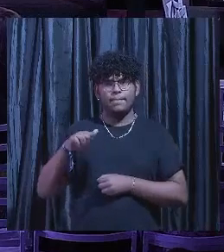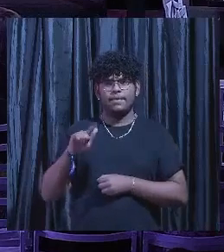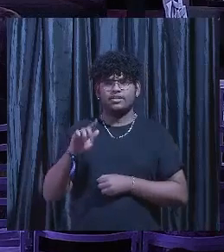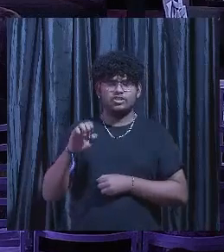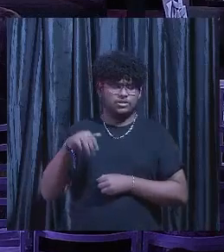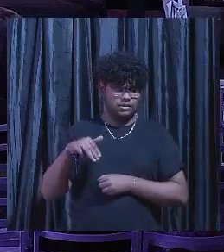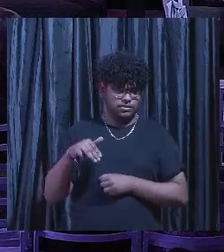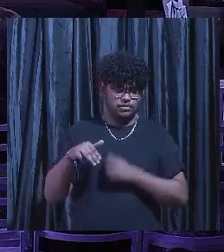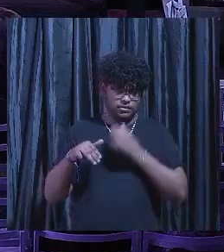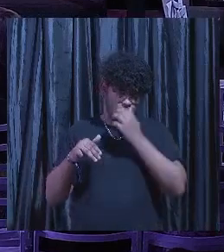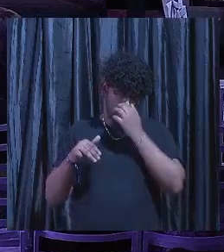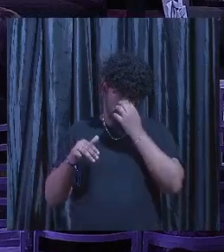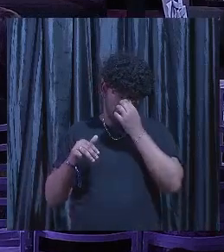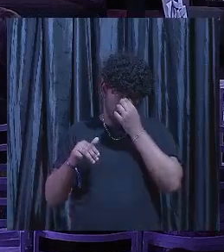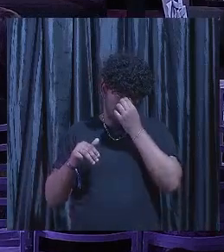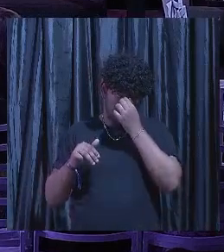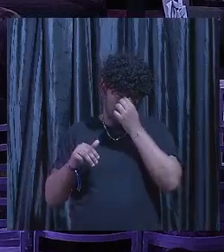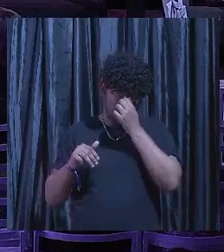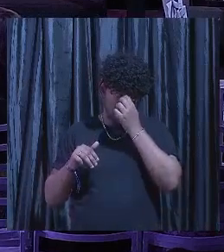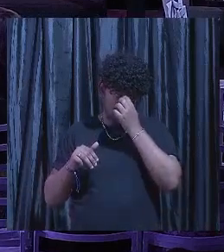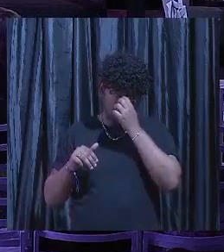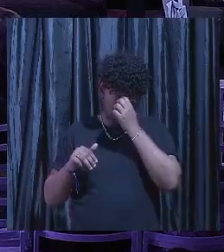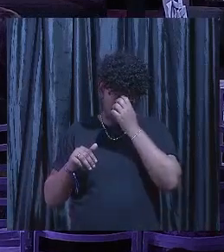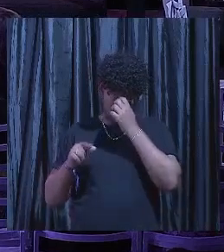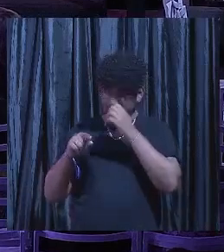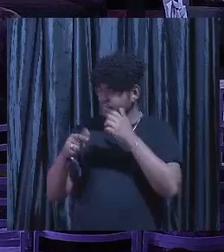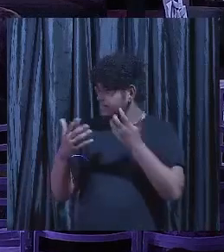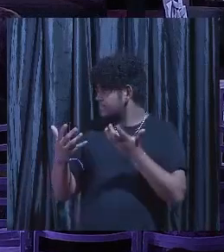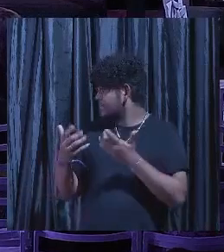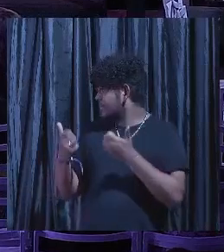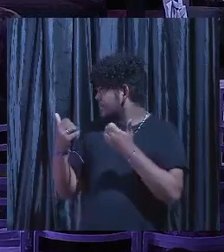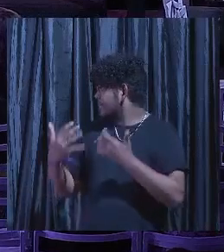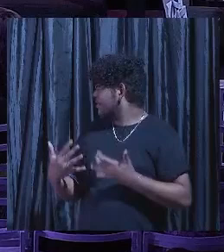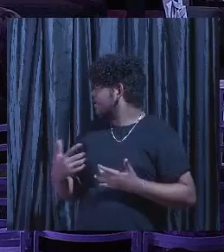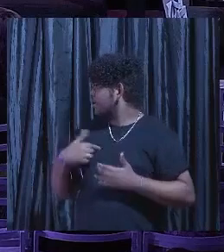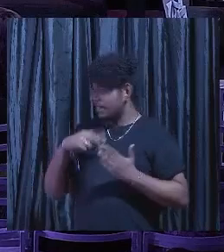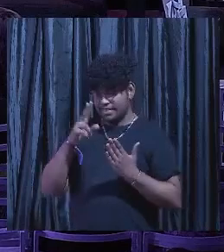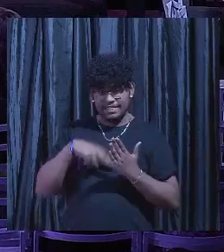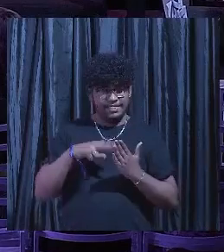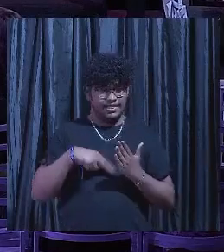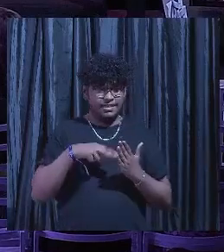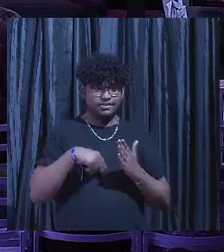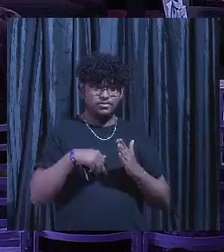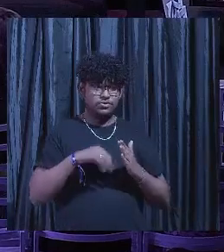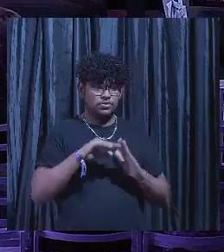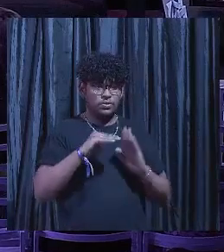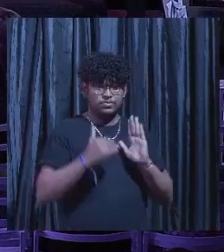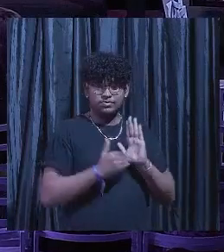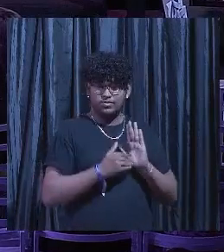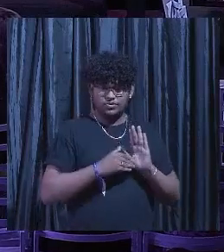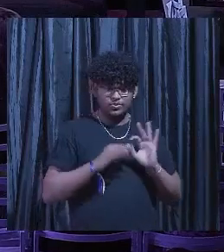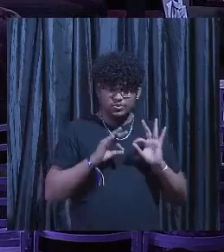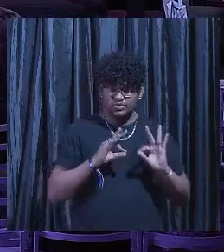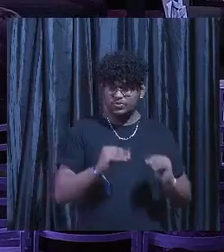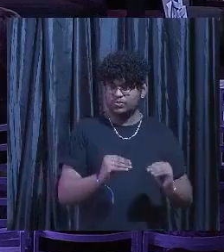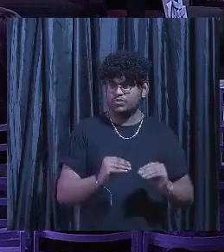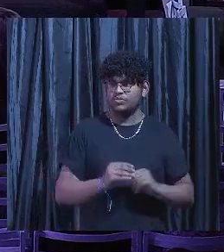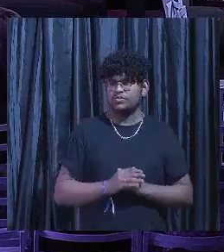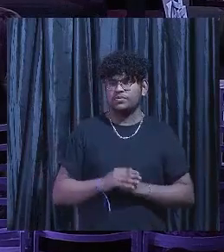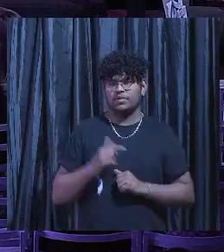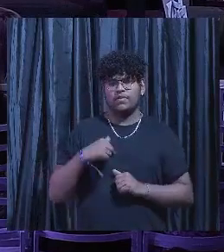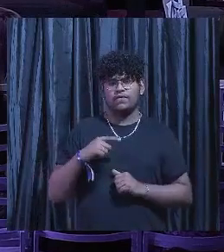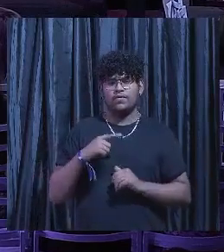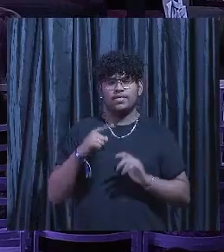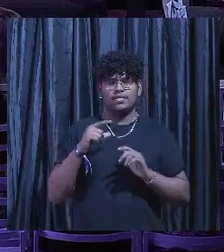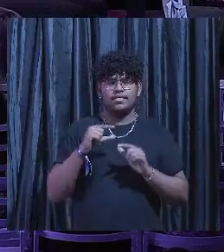bastante coisa sobre a Silvia Arona. Não vou falar as coisas da Silvia Arona. Você quer que eu fale, Silvia? Eu posso ler tudo. Tem 4 parágrafos. Eu vou ler um só para você